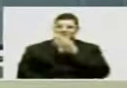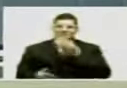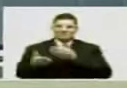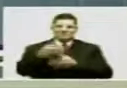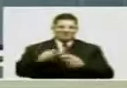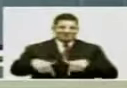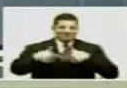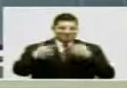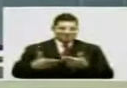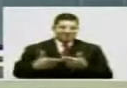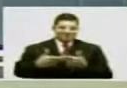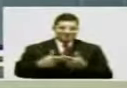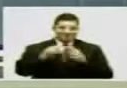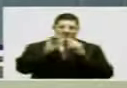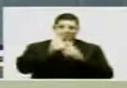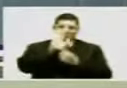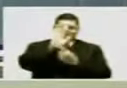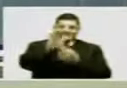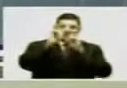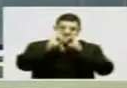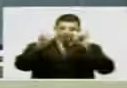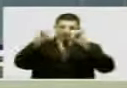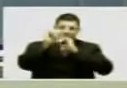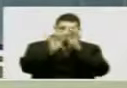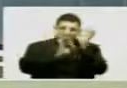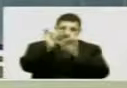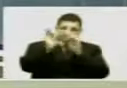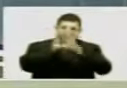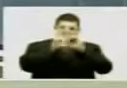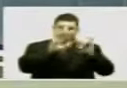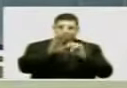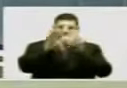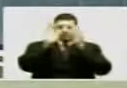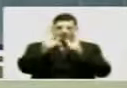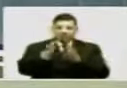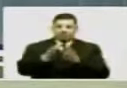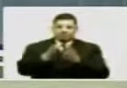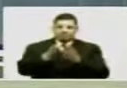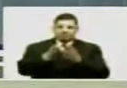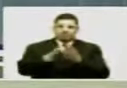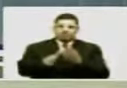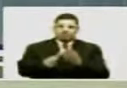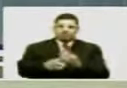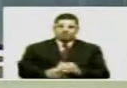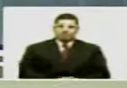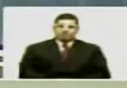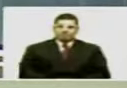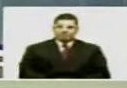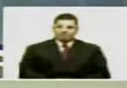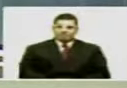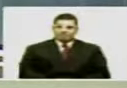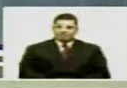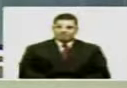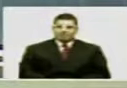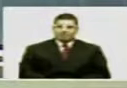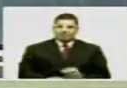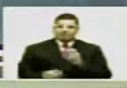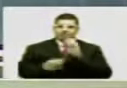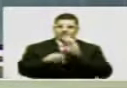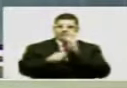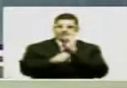mesma oportunidade, informo que o referido projeto de lei, aprovado por unanimidade pela